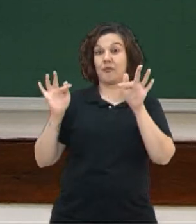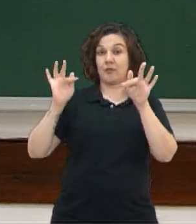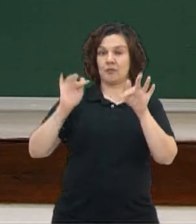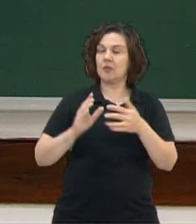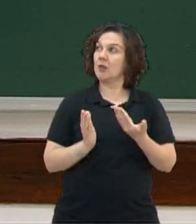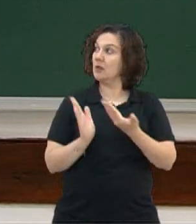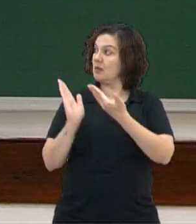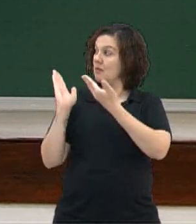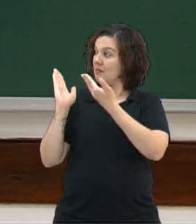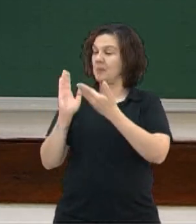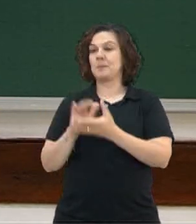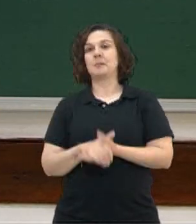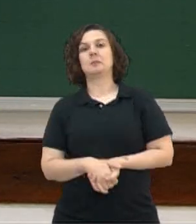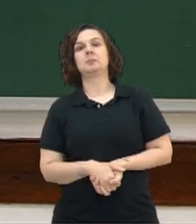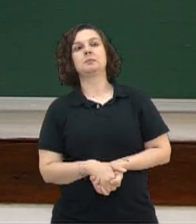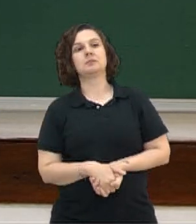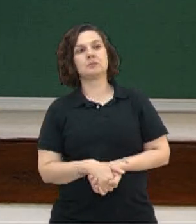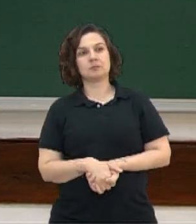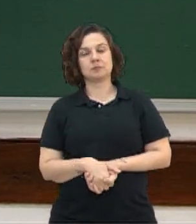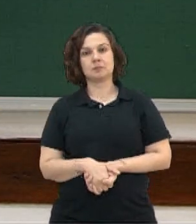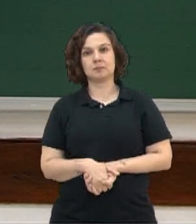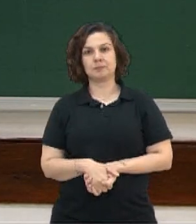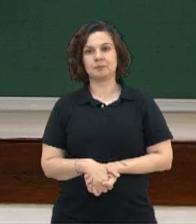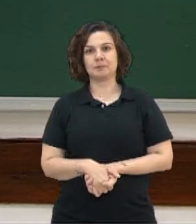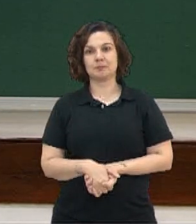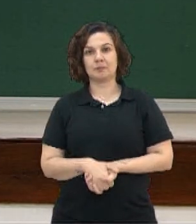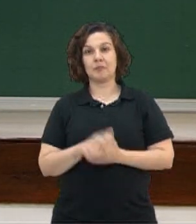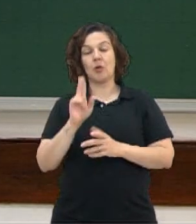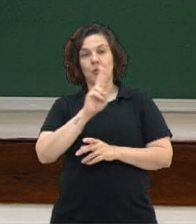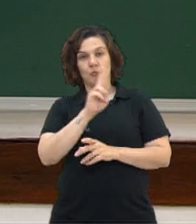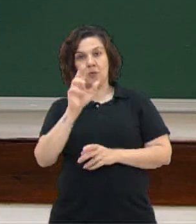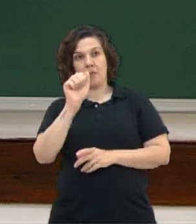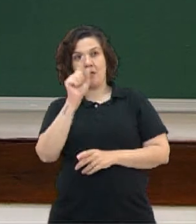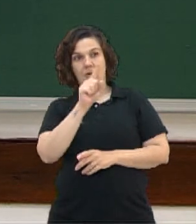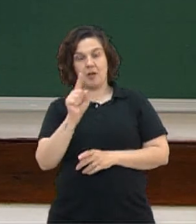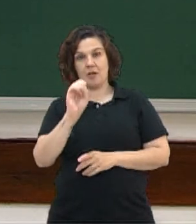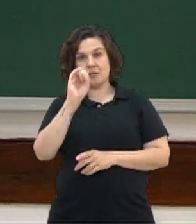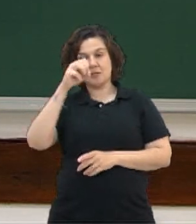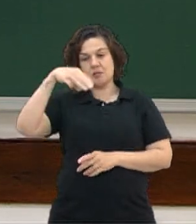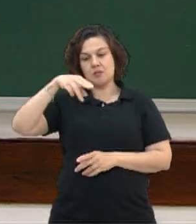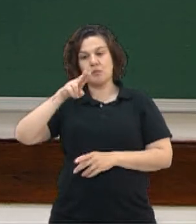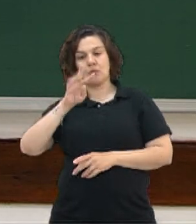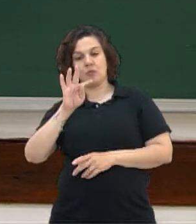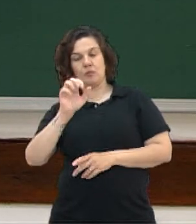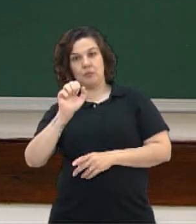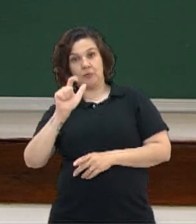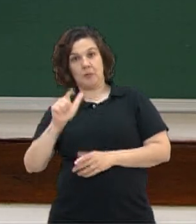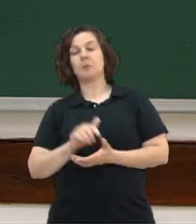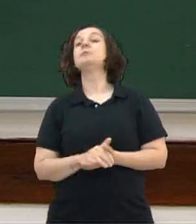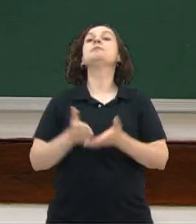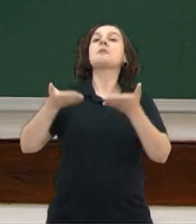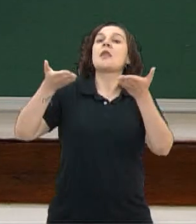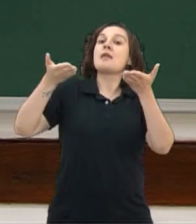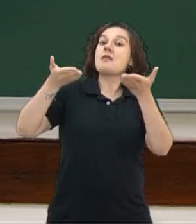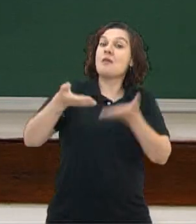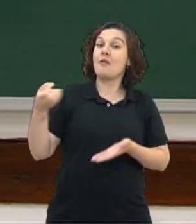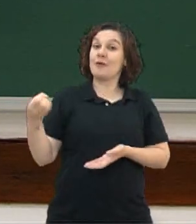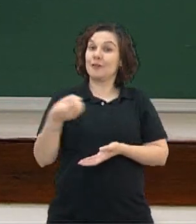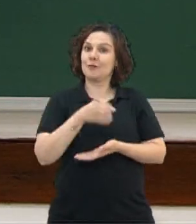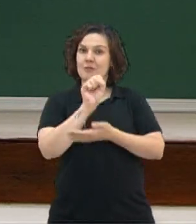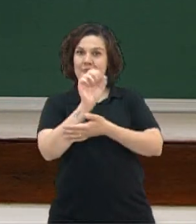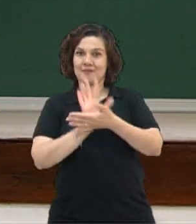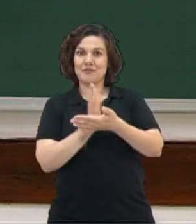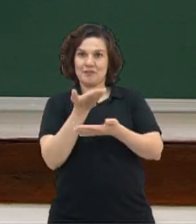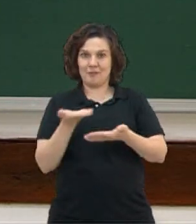desta projeção, chamada de projeção azimutal. Agora, vai ter uma outra atividade para você,